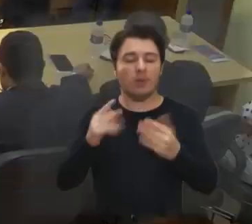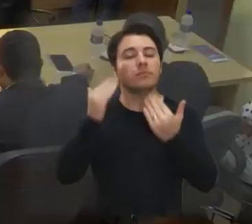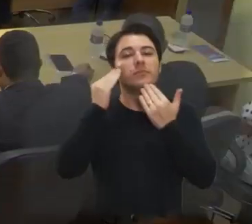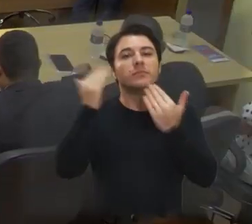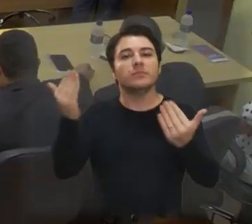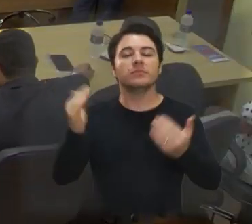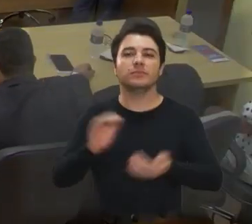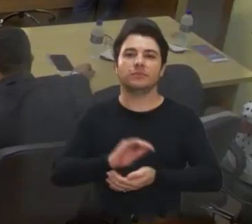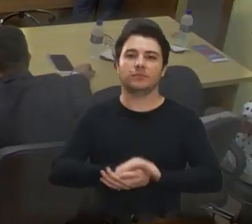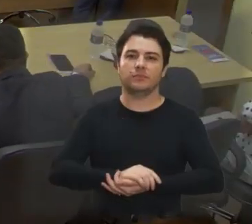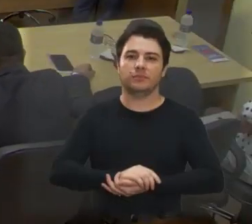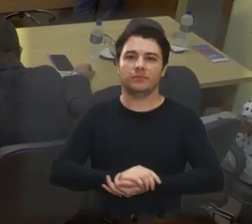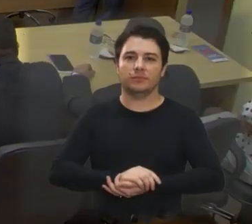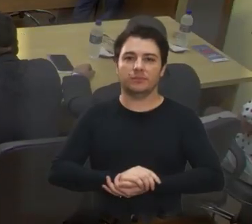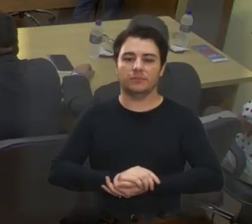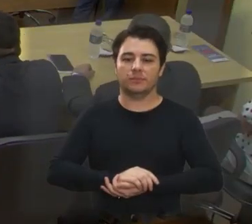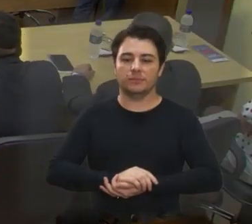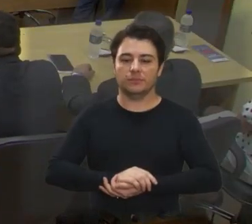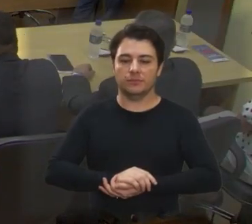aí